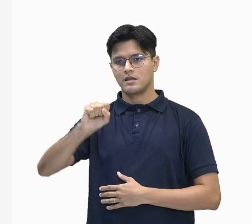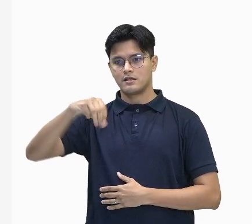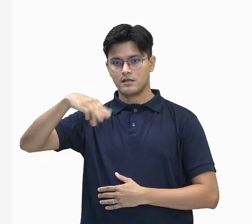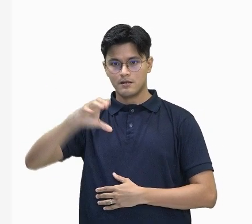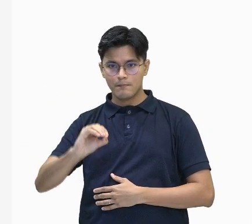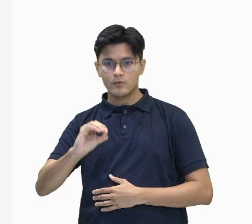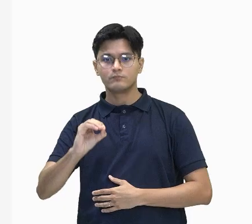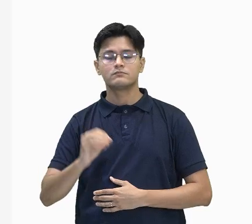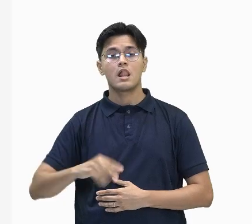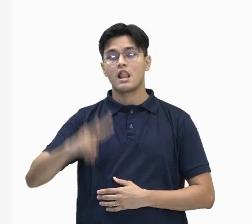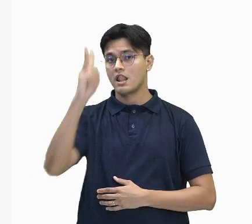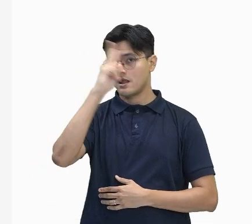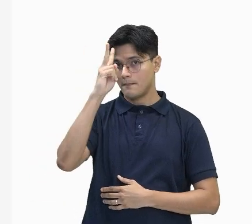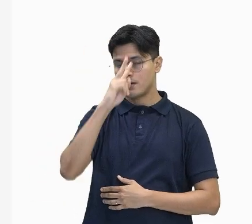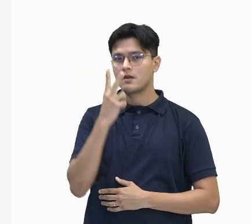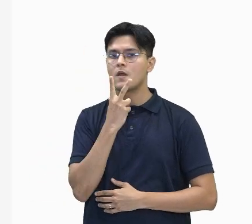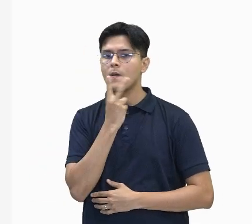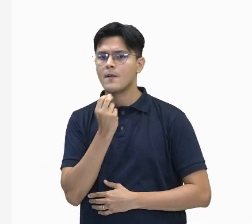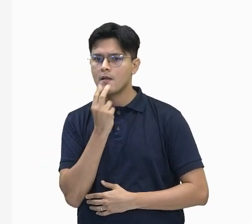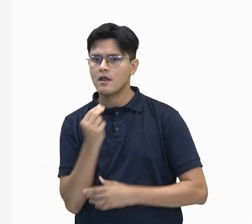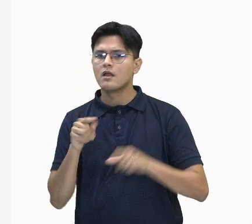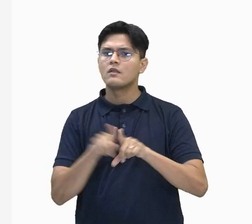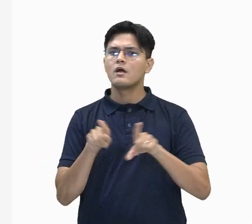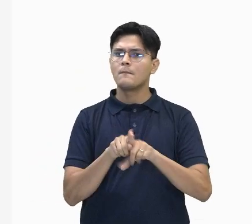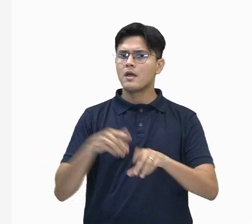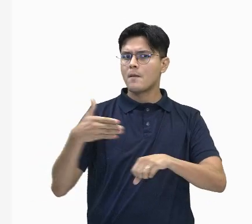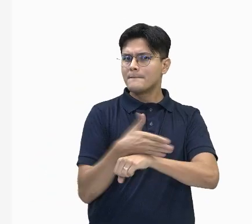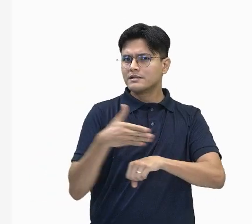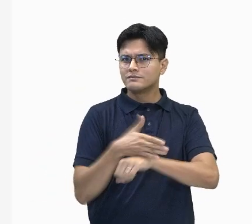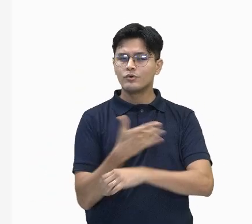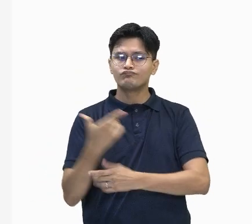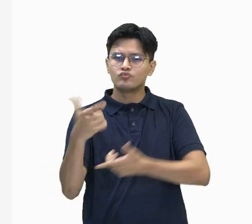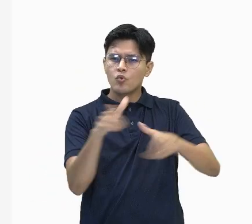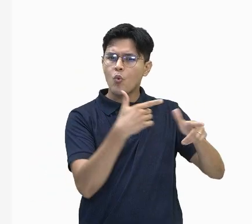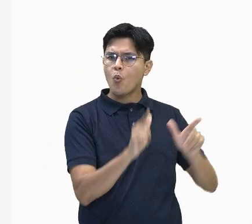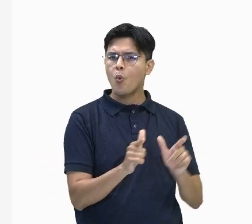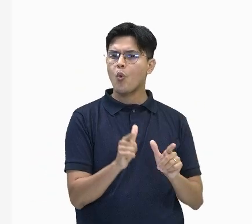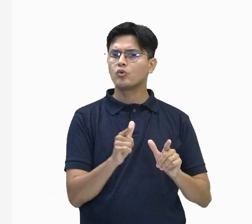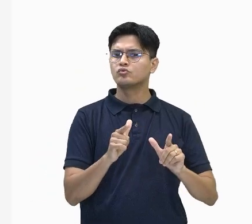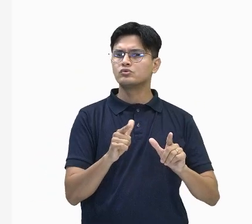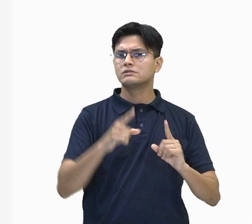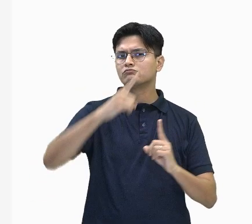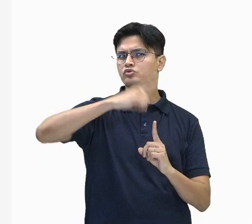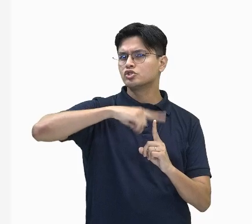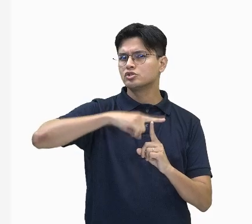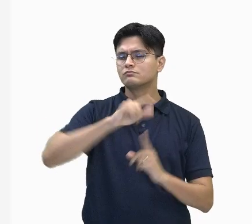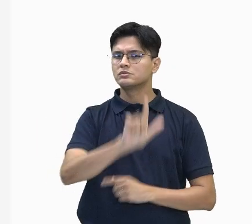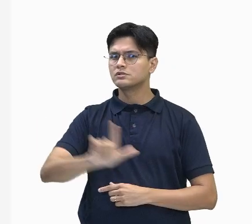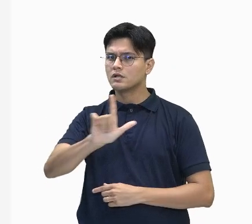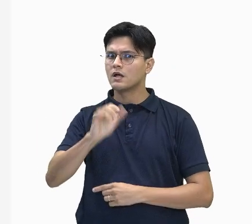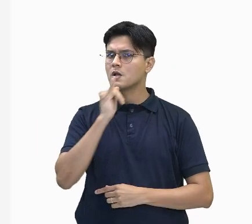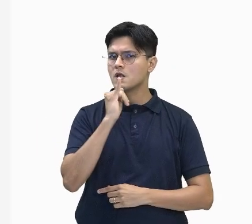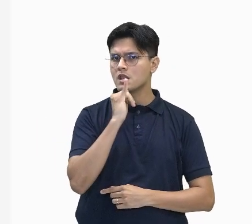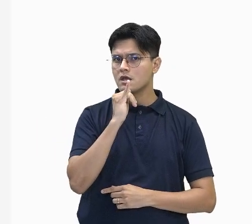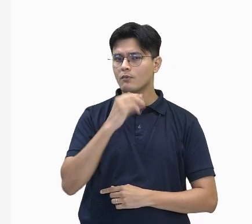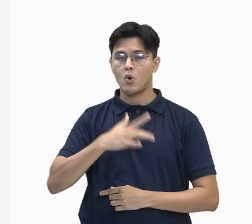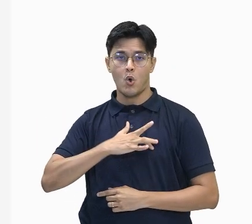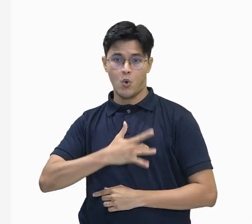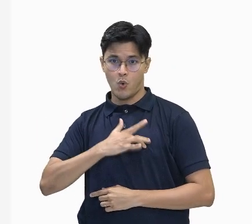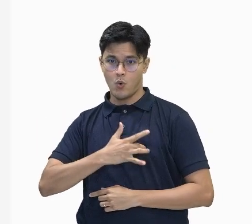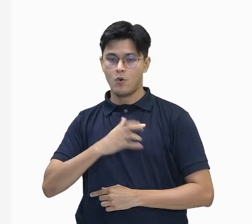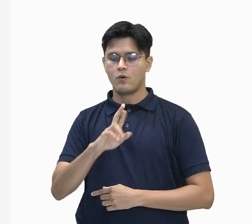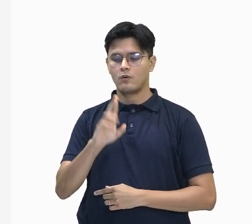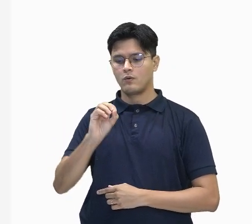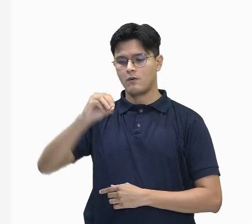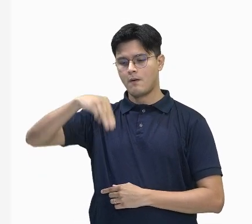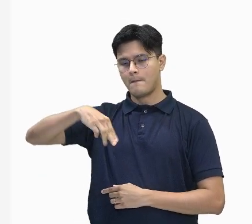pertenceu também a outras correntes literárias, como o romantismo, quando ele inicia com o